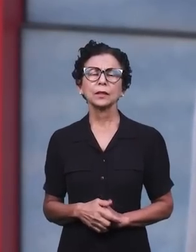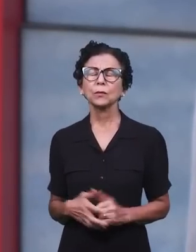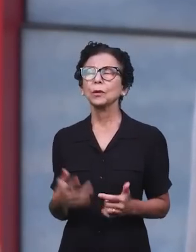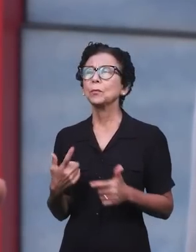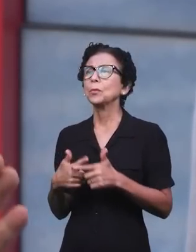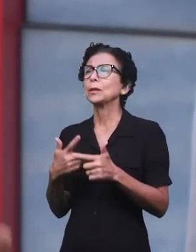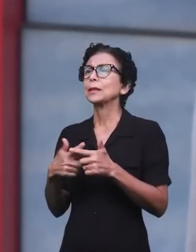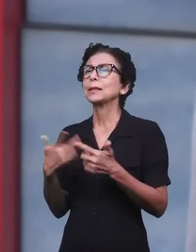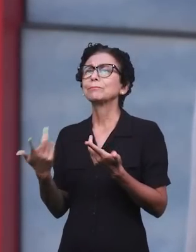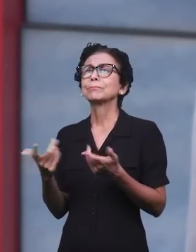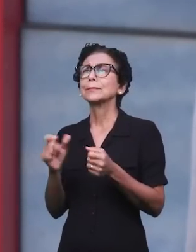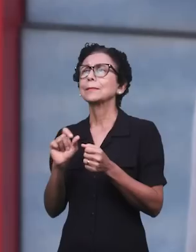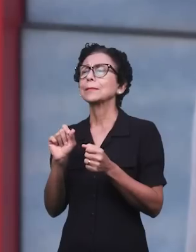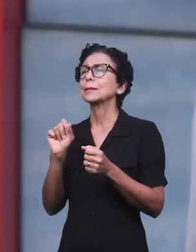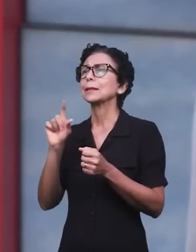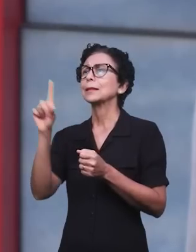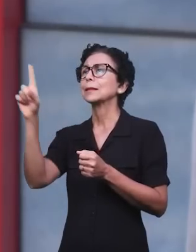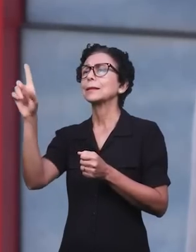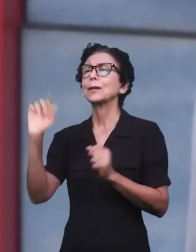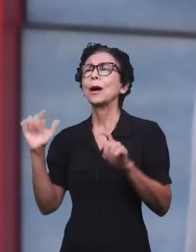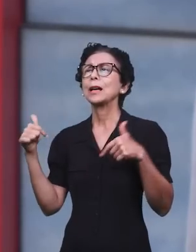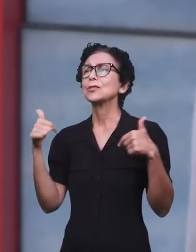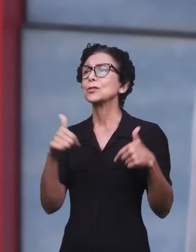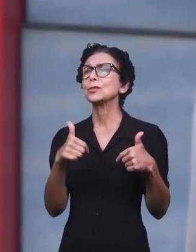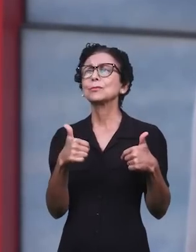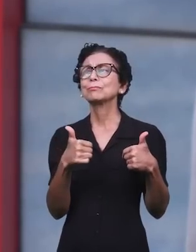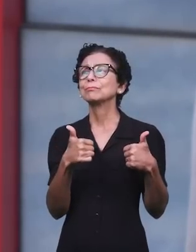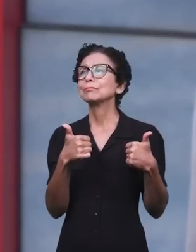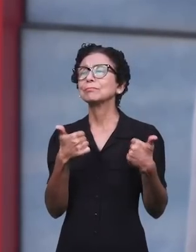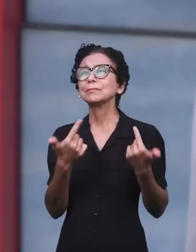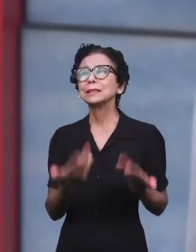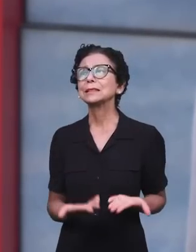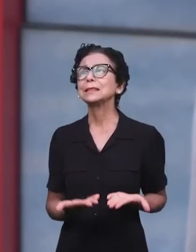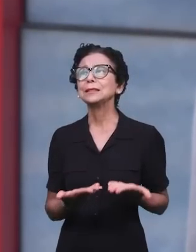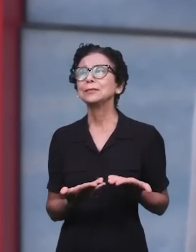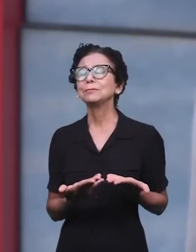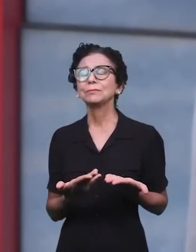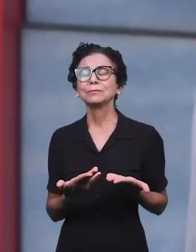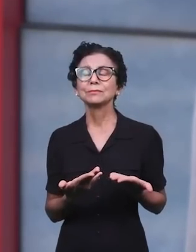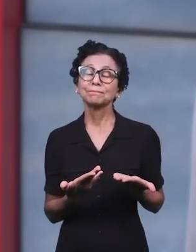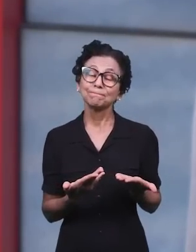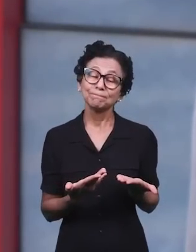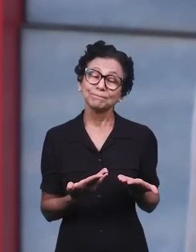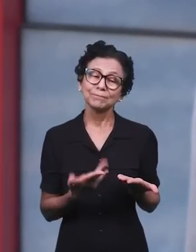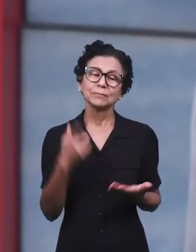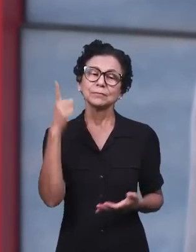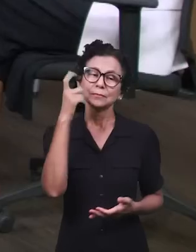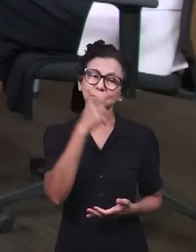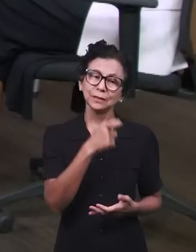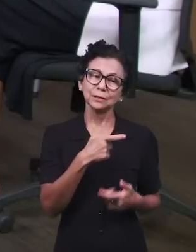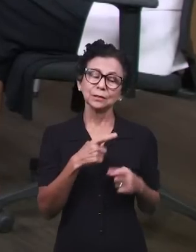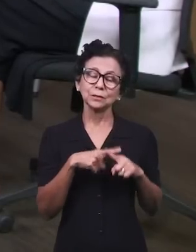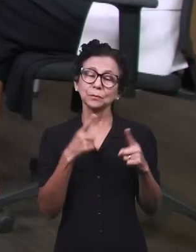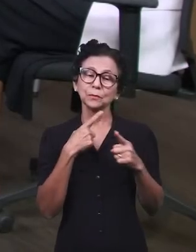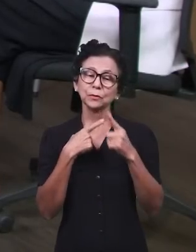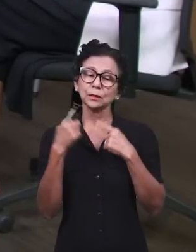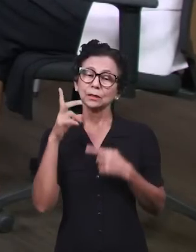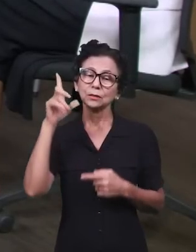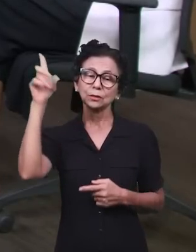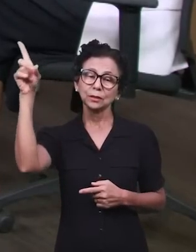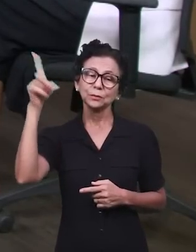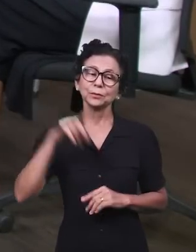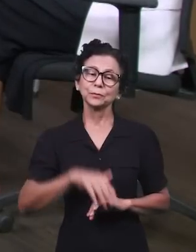que Deus fez isso? Não. Deus tem um projeto para a sua vida. Não é fácil. mas é oportuno. Glória a Jesus.